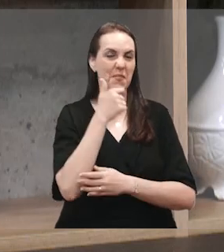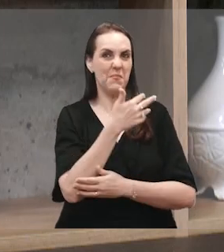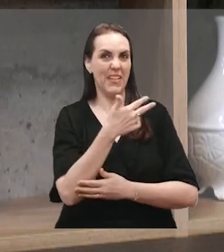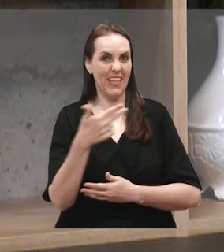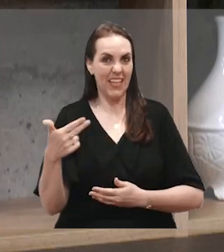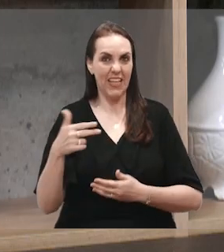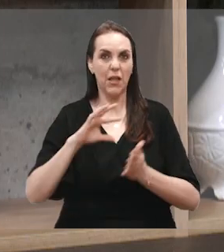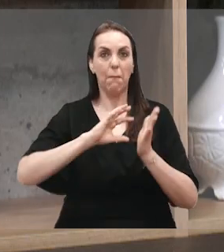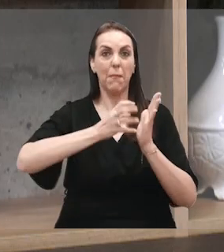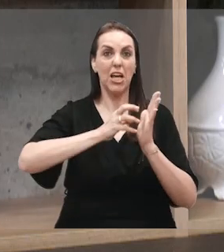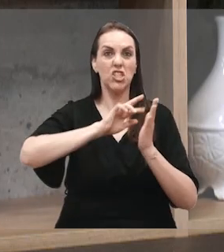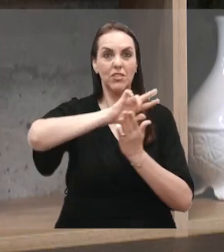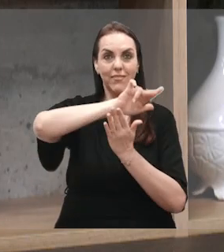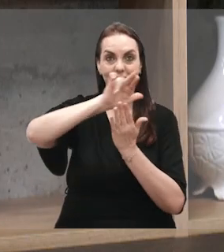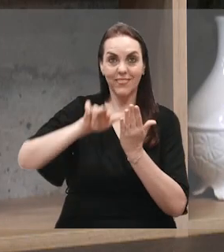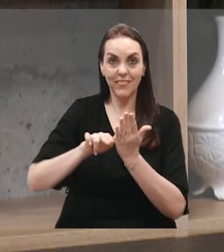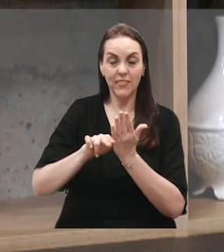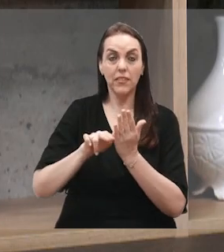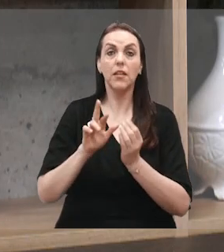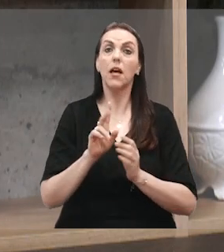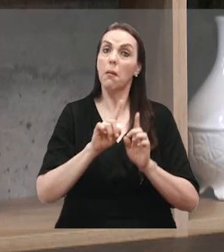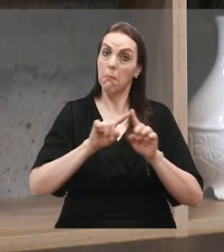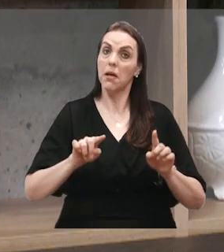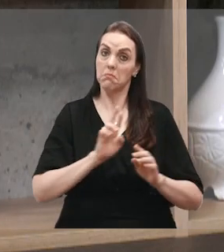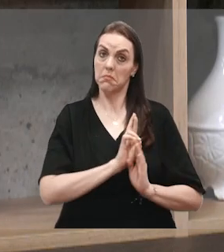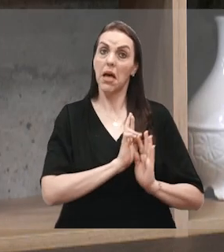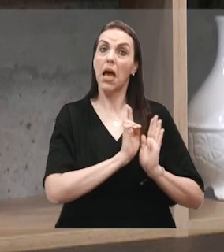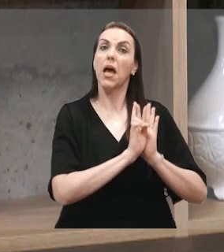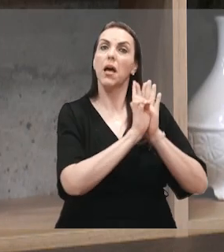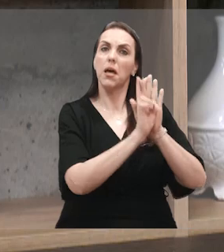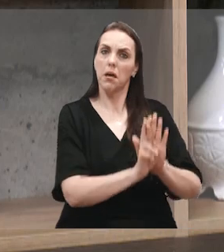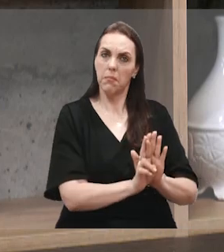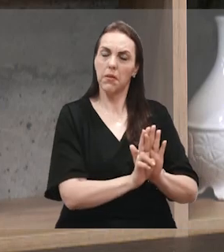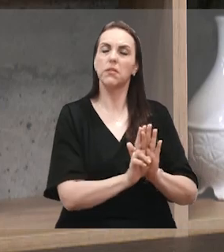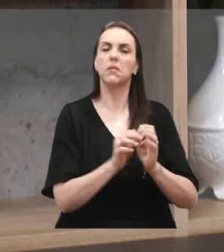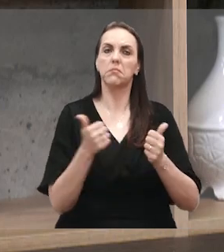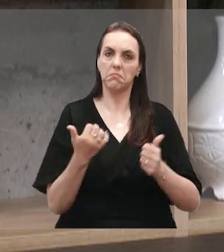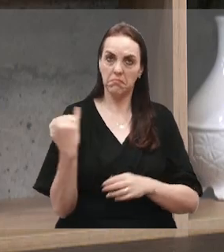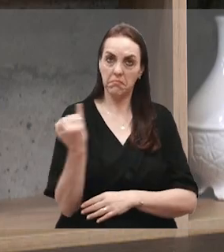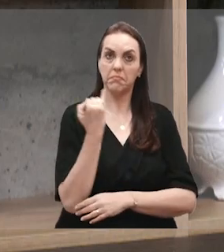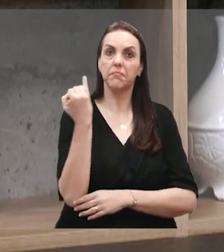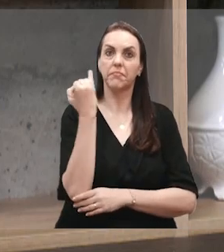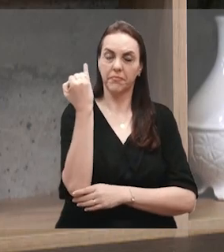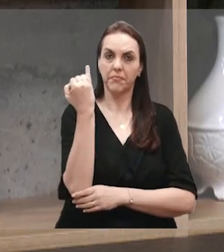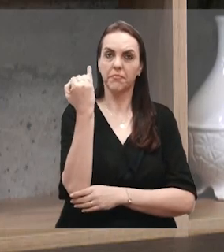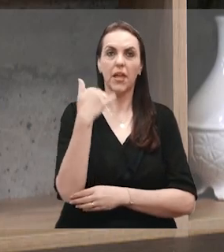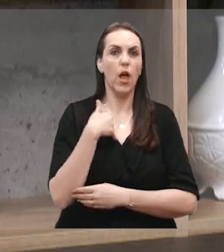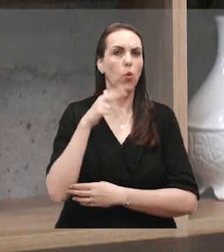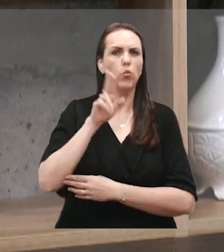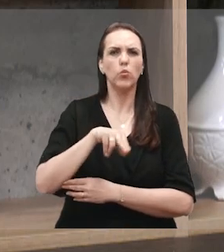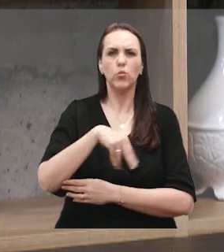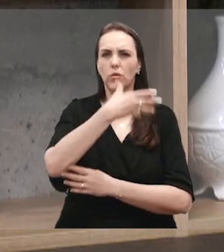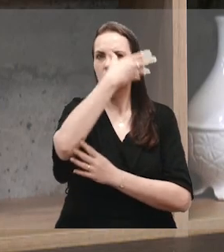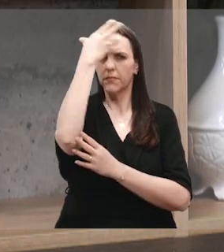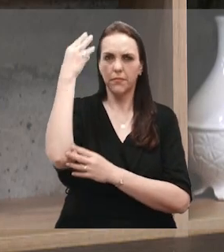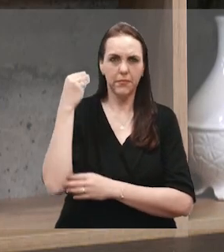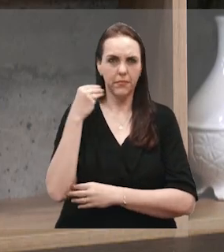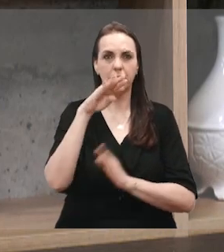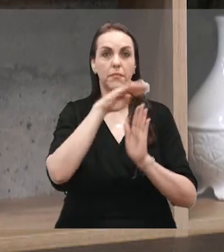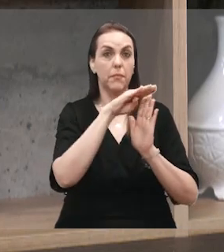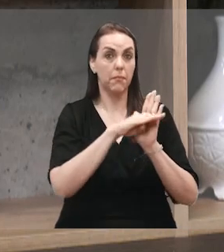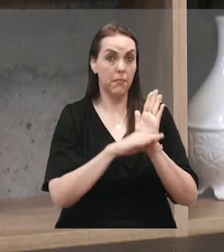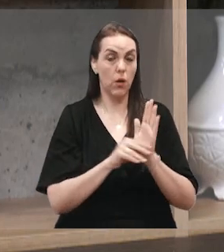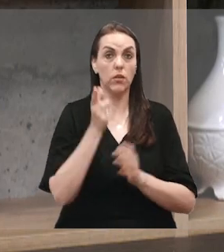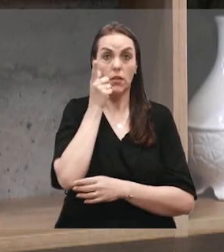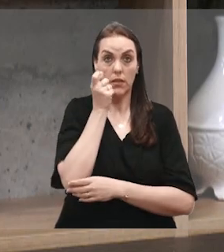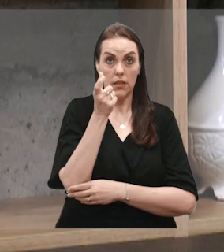digamos assim, mas é uma representatividade significativa e eu nunca vou esquecer, tem pautas interessantes